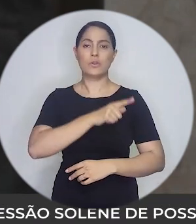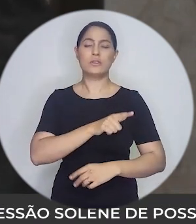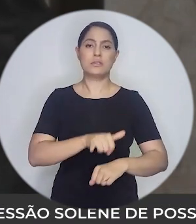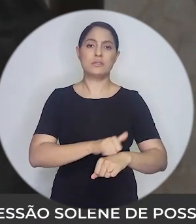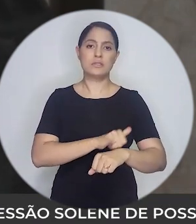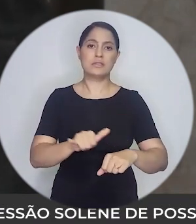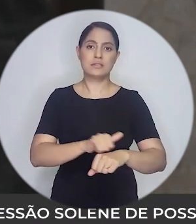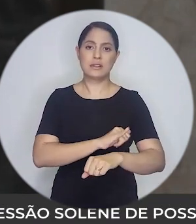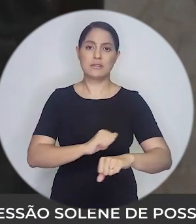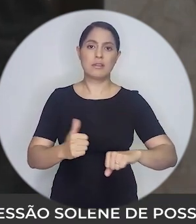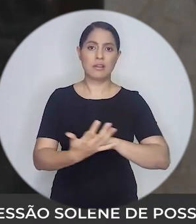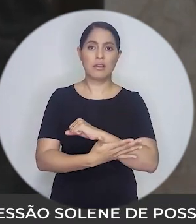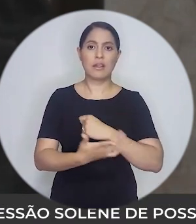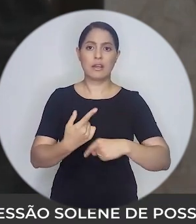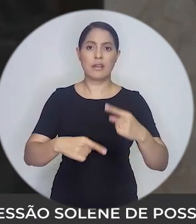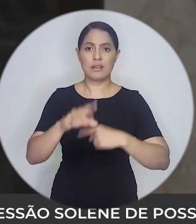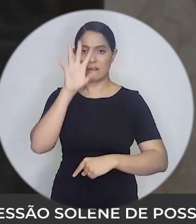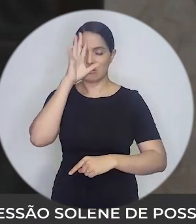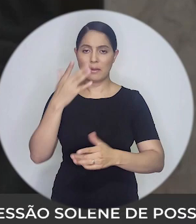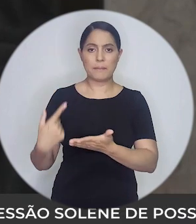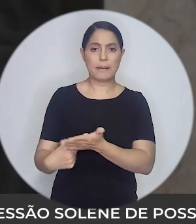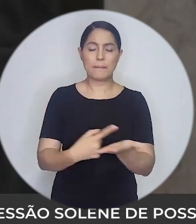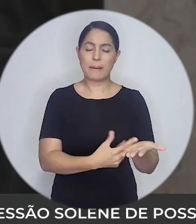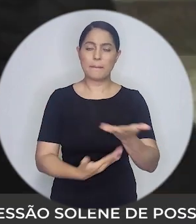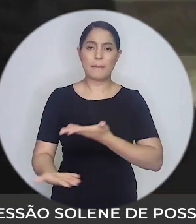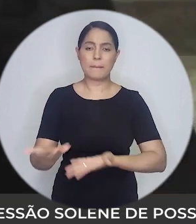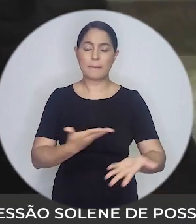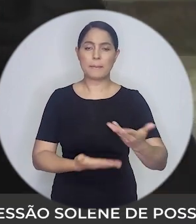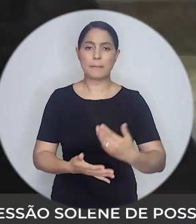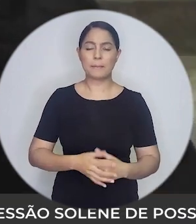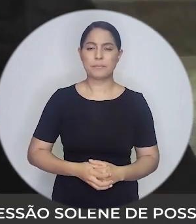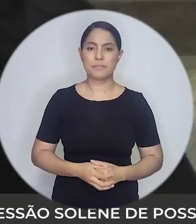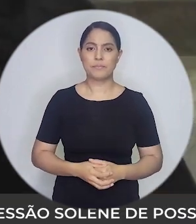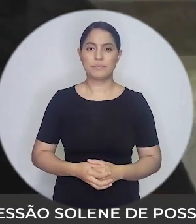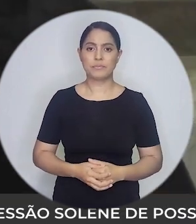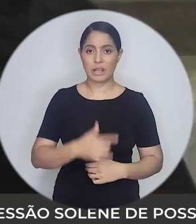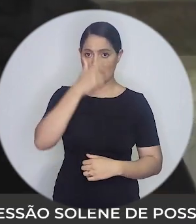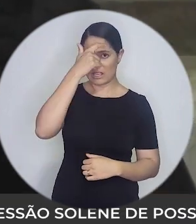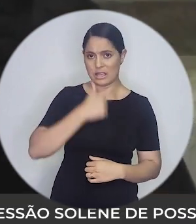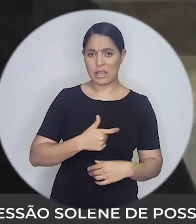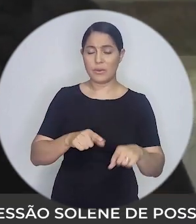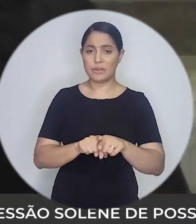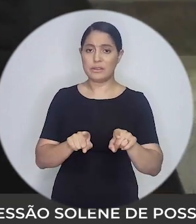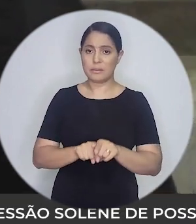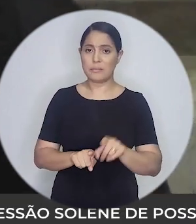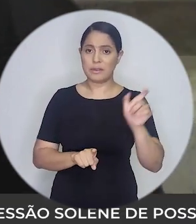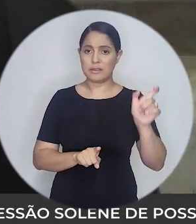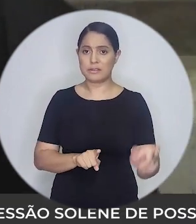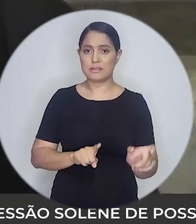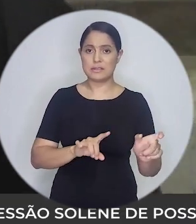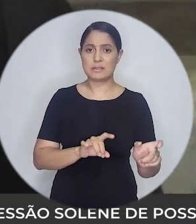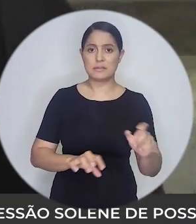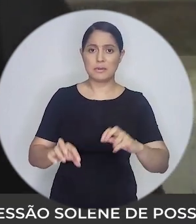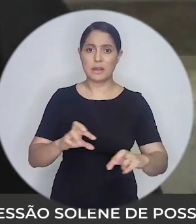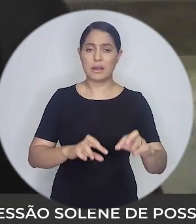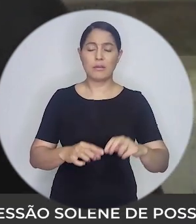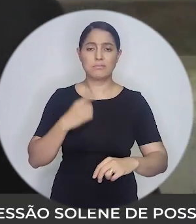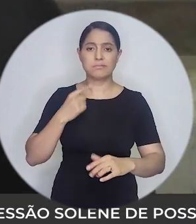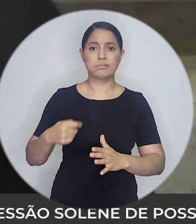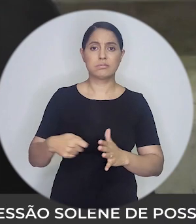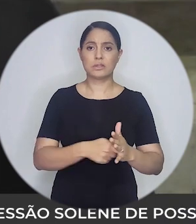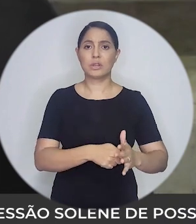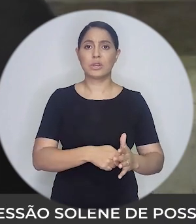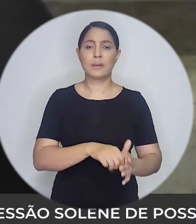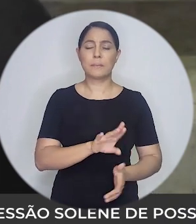superamos os impactos da pandemia mediante constante interlocução. O nosso foco, meu e do desembargador João Batista e desembargadora Vânia, será na boa